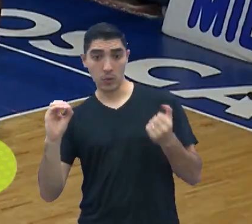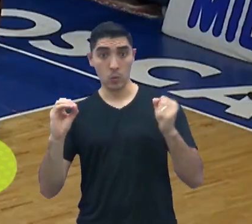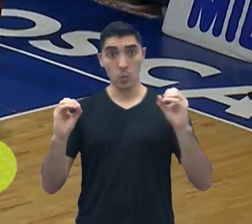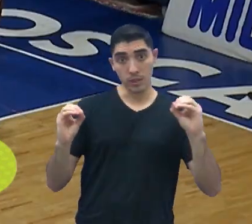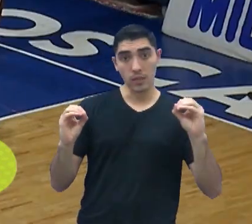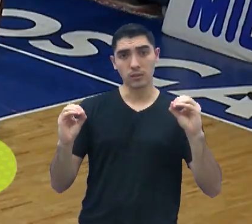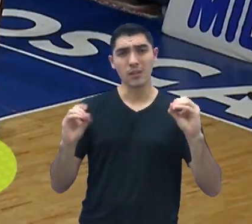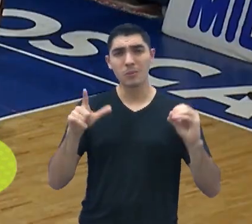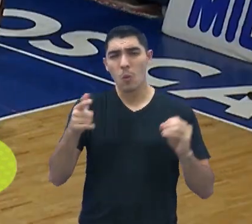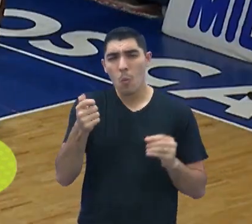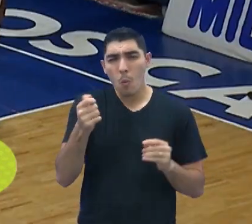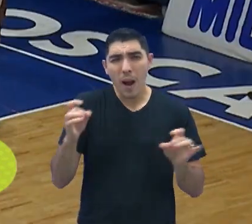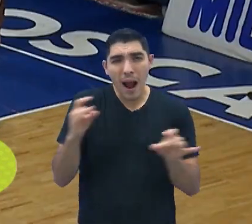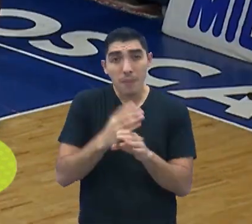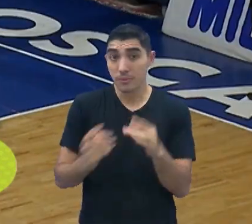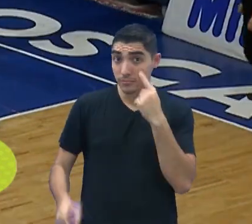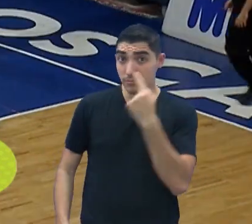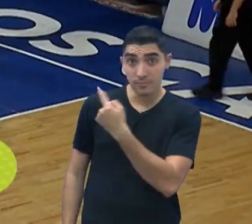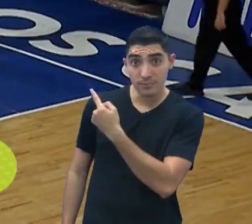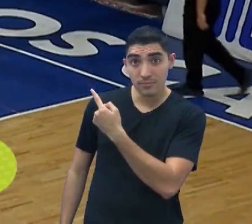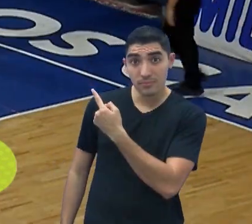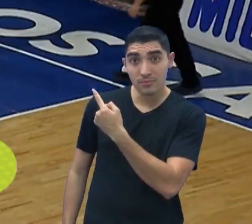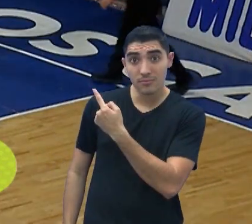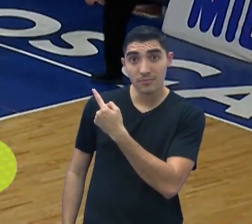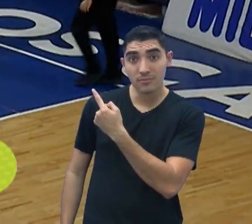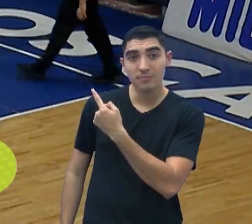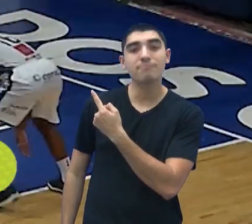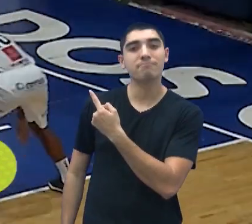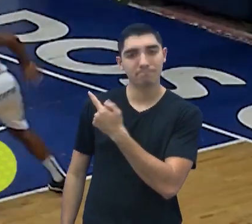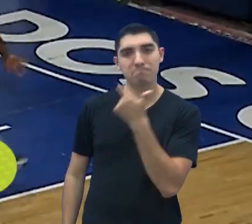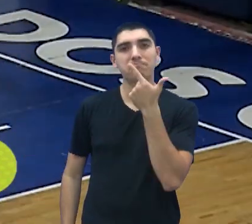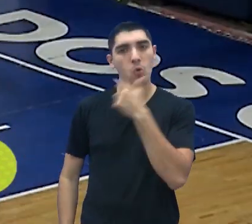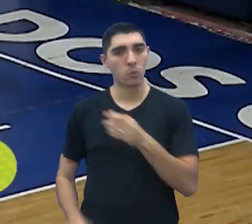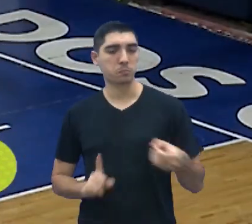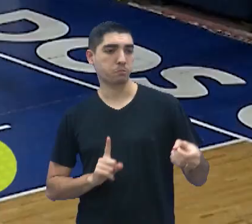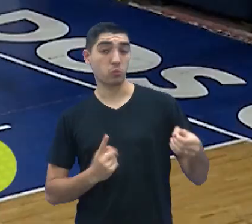reta final, Johnson teve 2 lances livres e converteu,